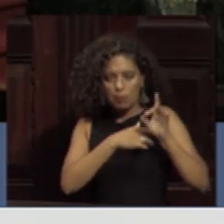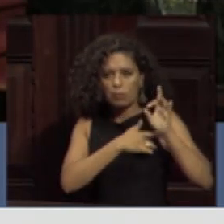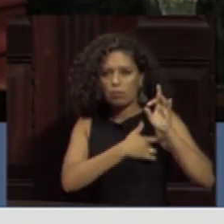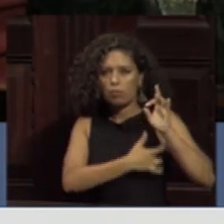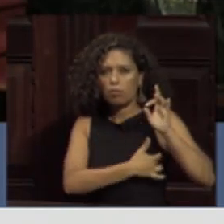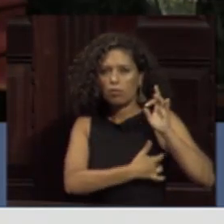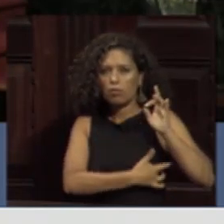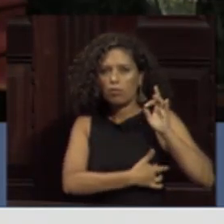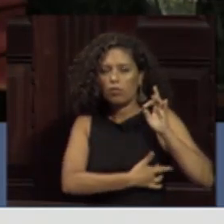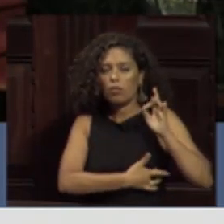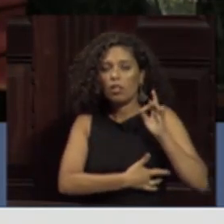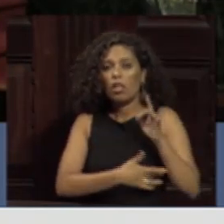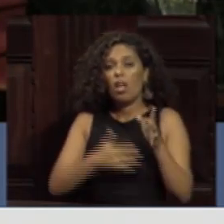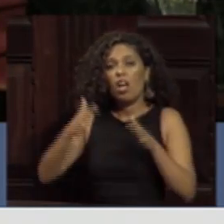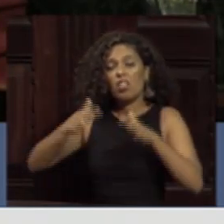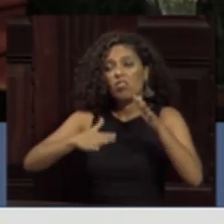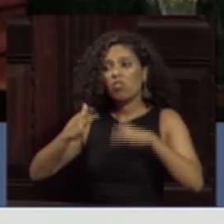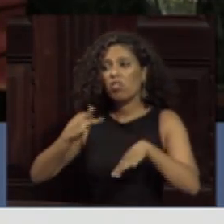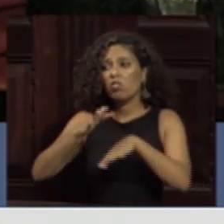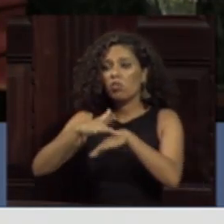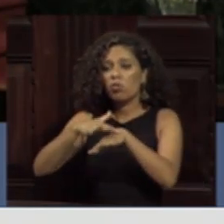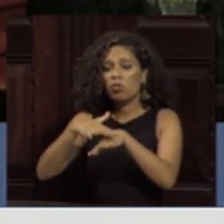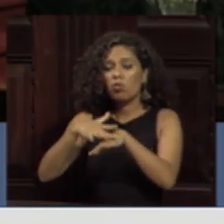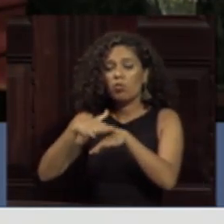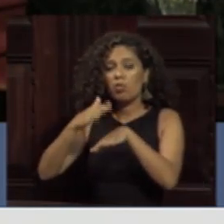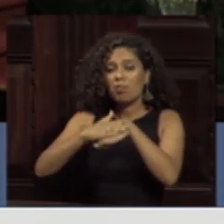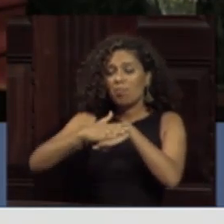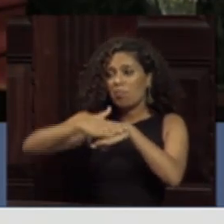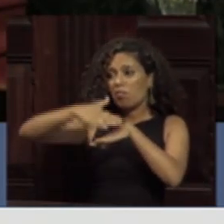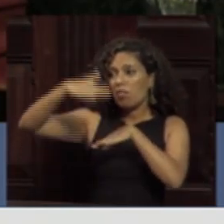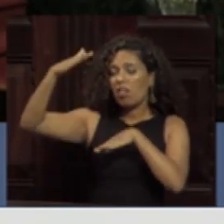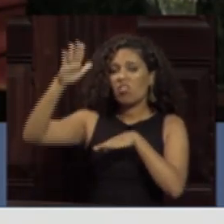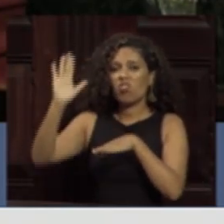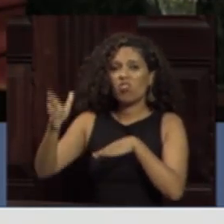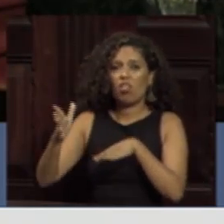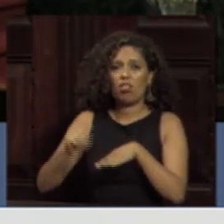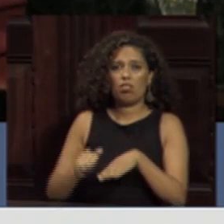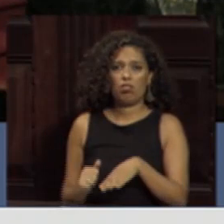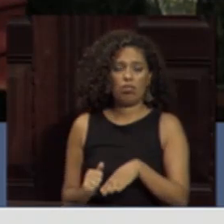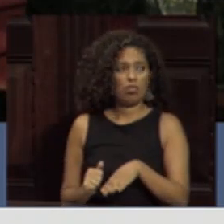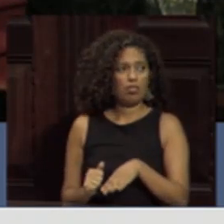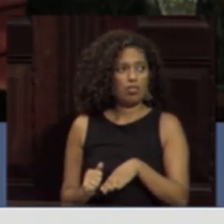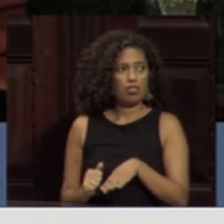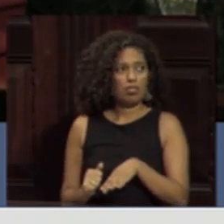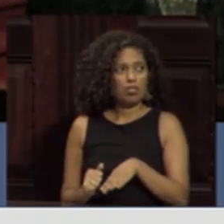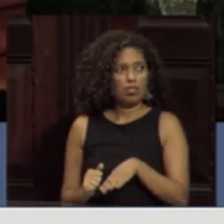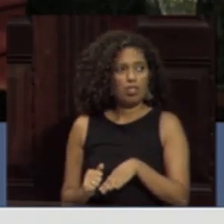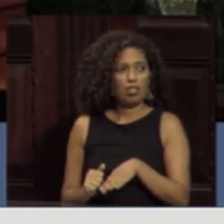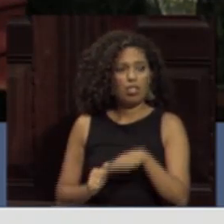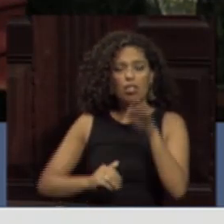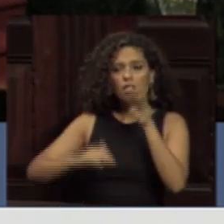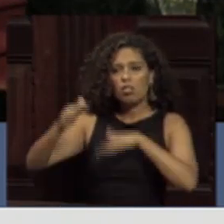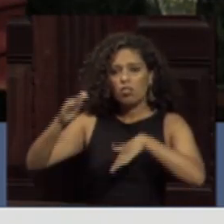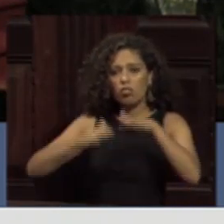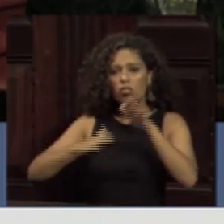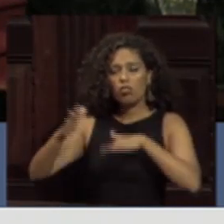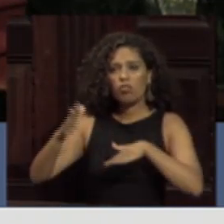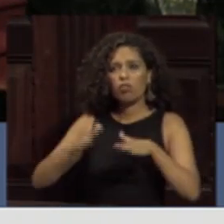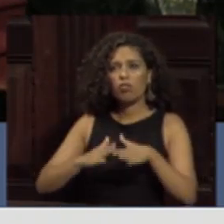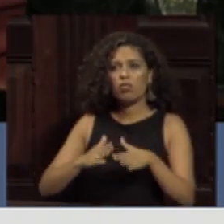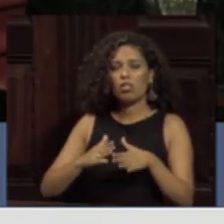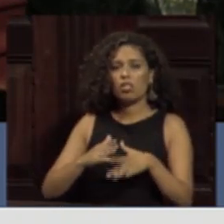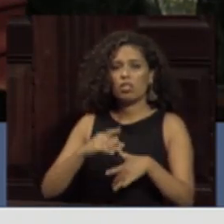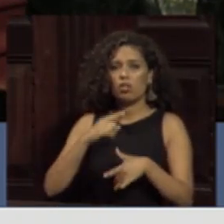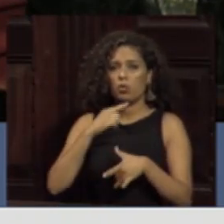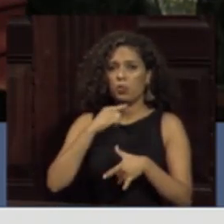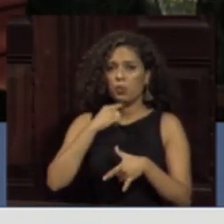o câncer já está num estágio avançado que, na maioria das vezes, impede